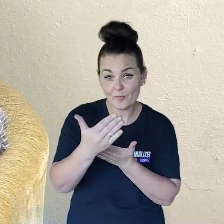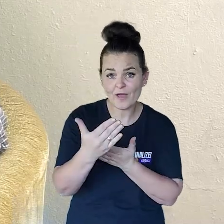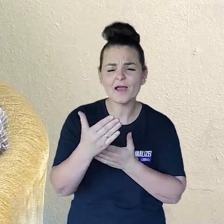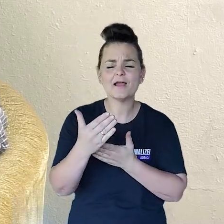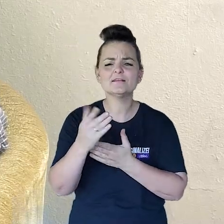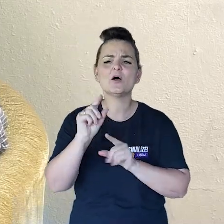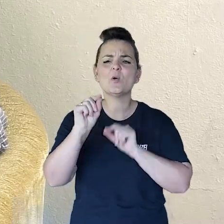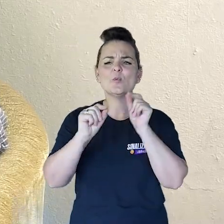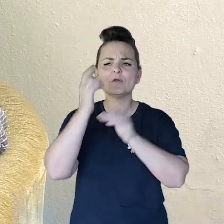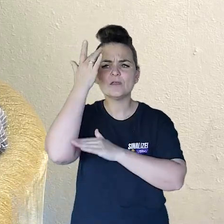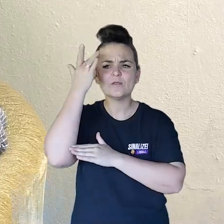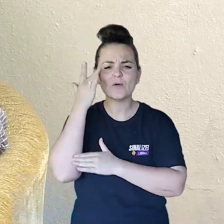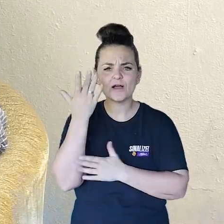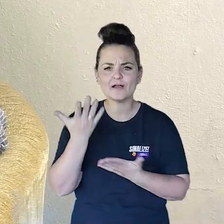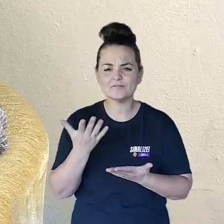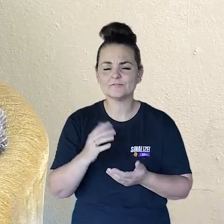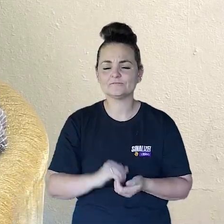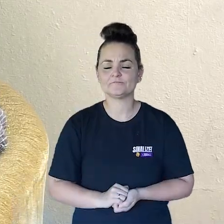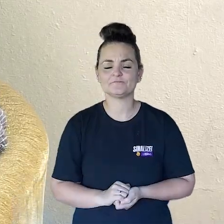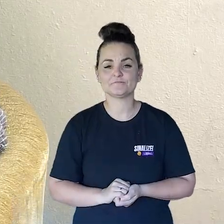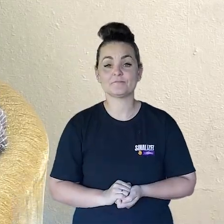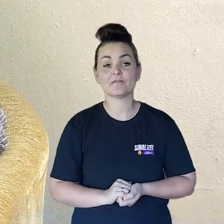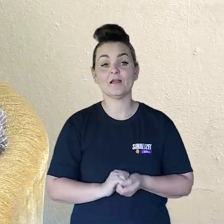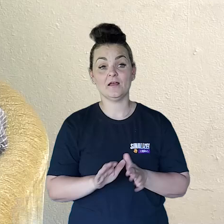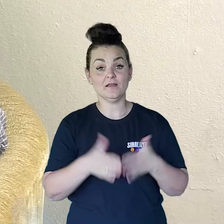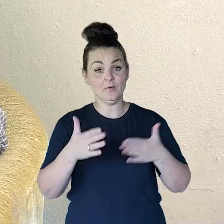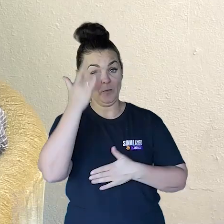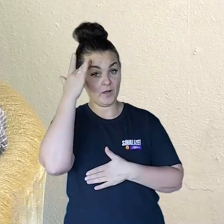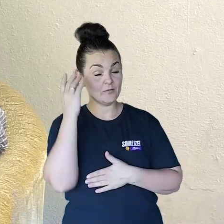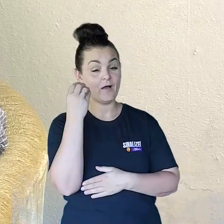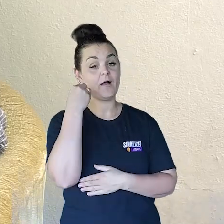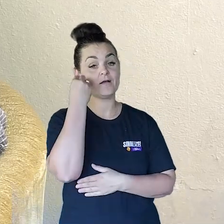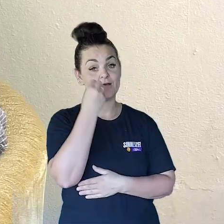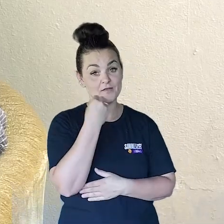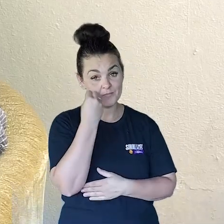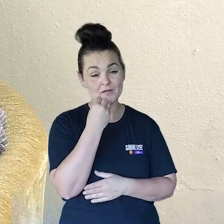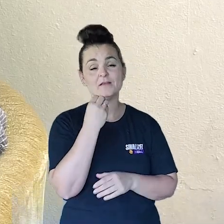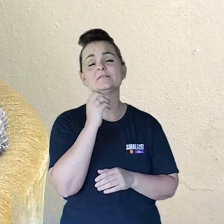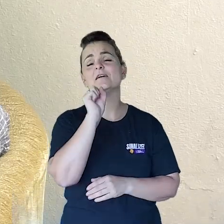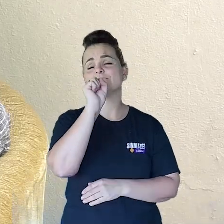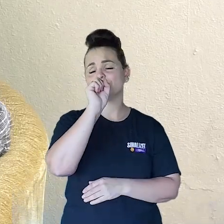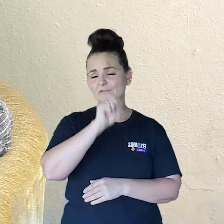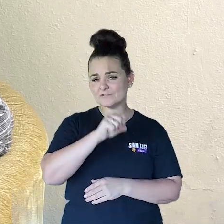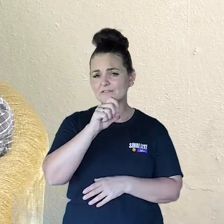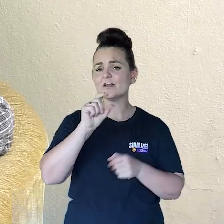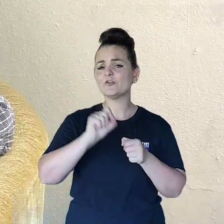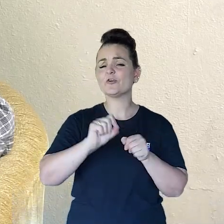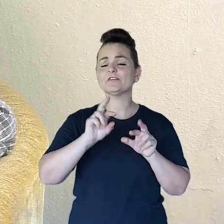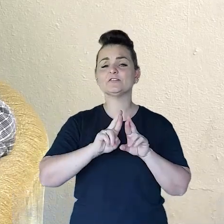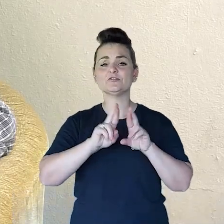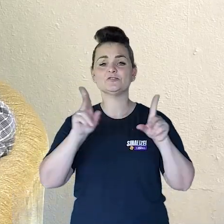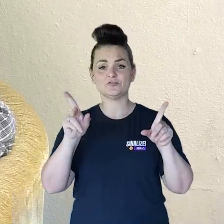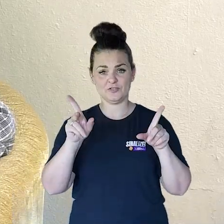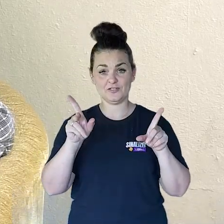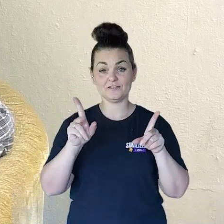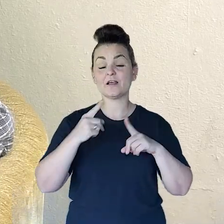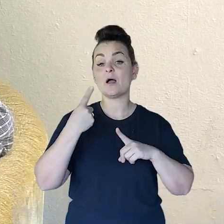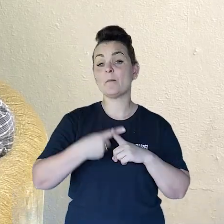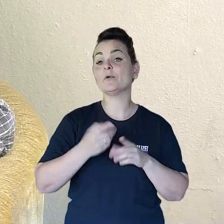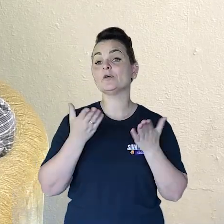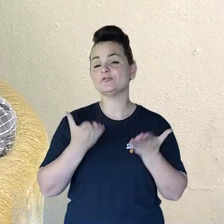experiência eu acredito ser a chave principal nesse aspecto, porque tudo aquilo que a gente já tem de